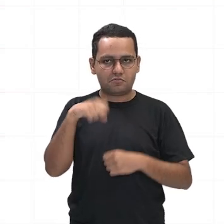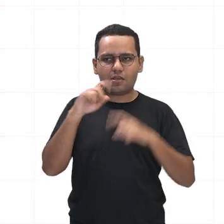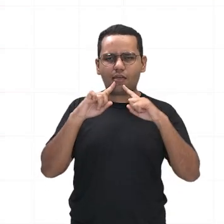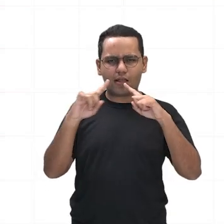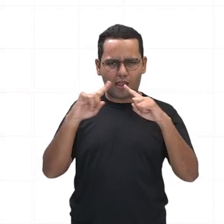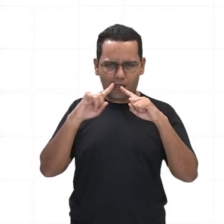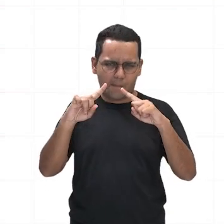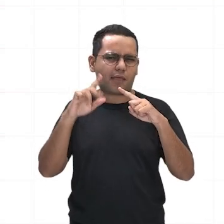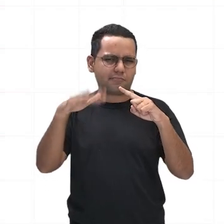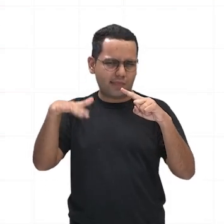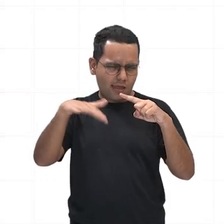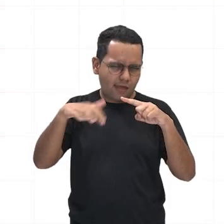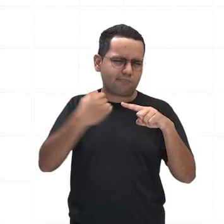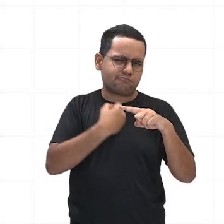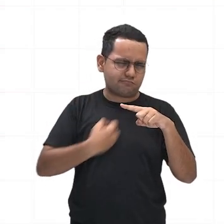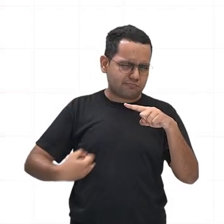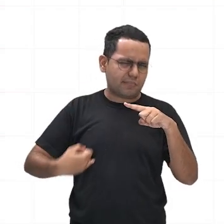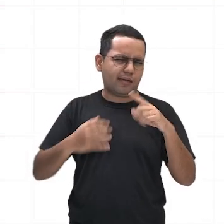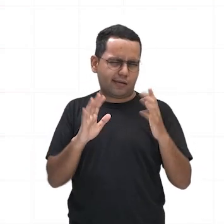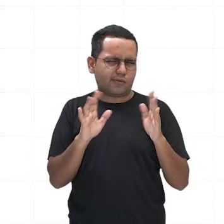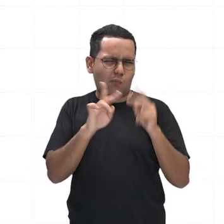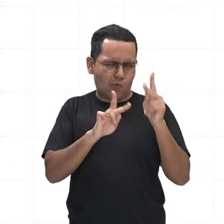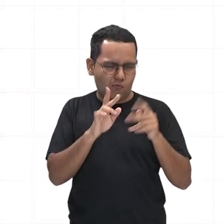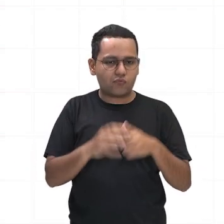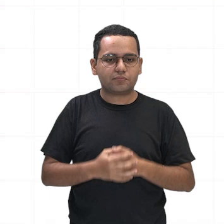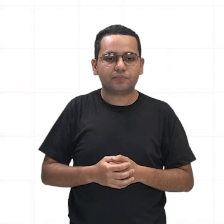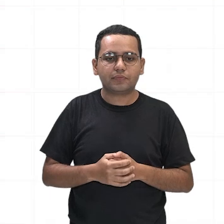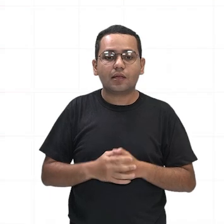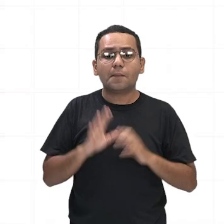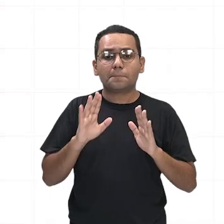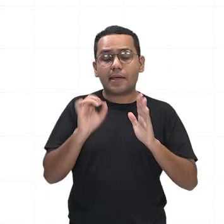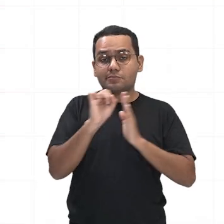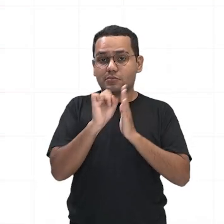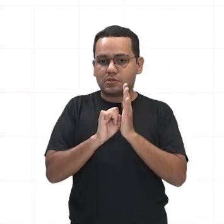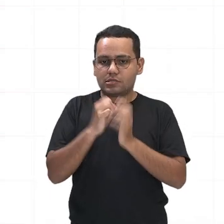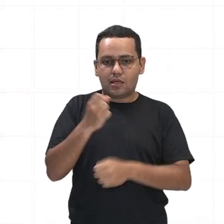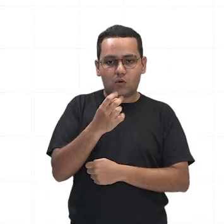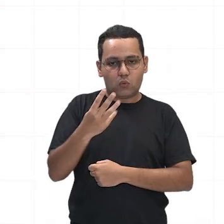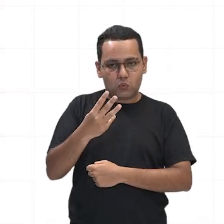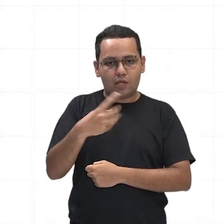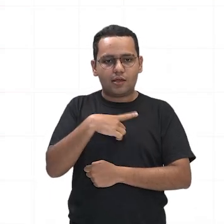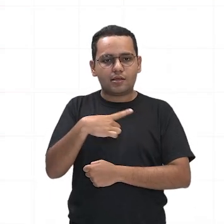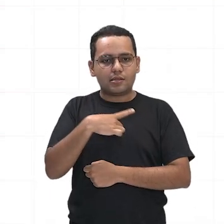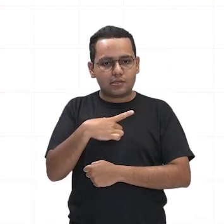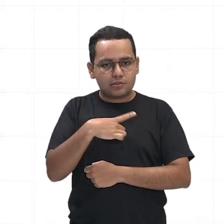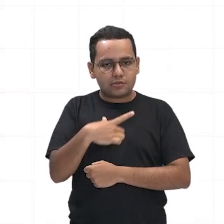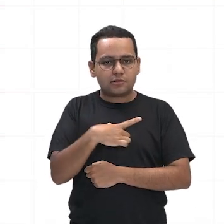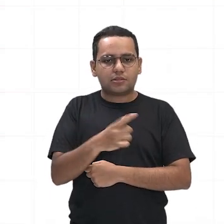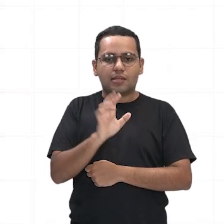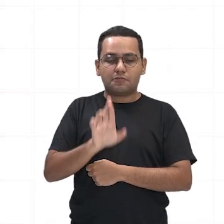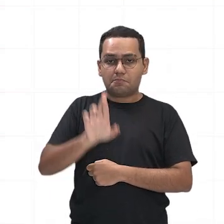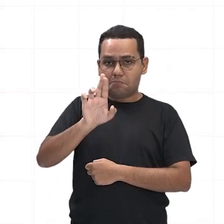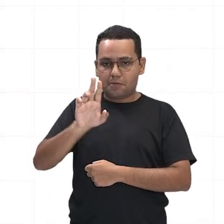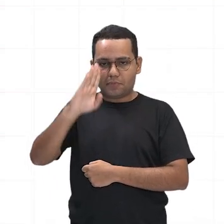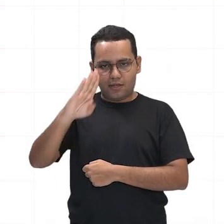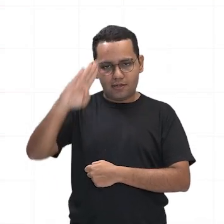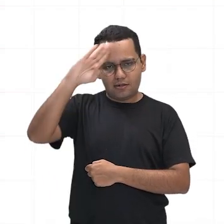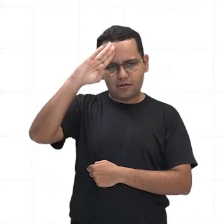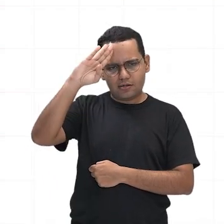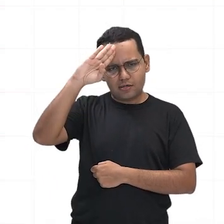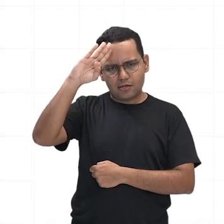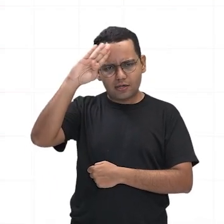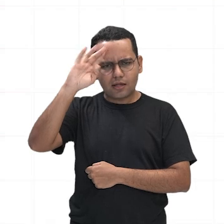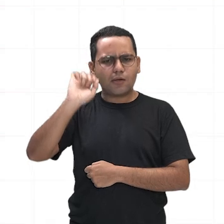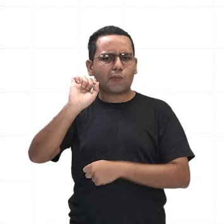imperador. Houve, a partir do século III, um número cada vez maior de líderes de generais do exército com